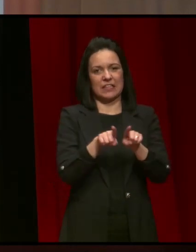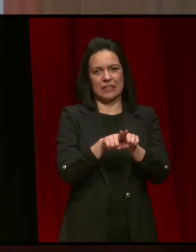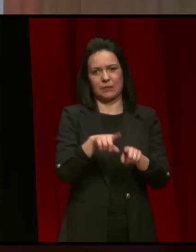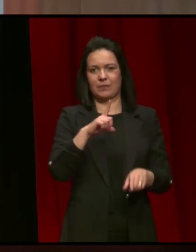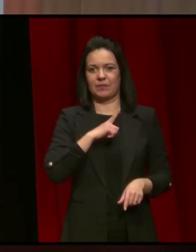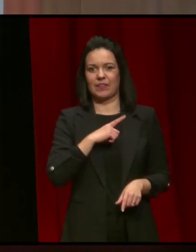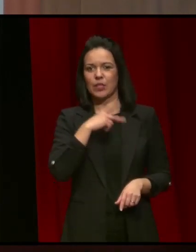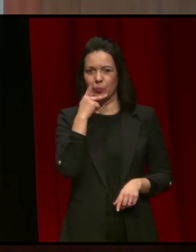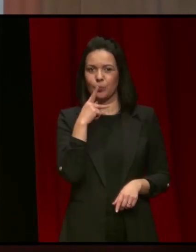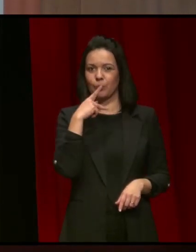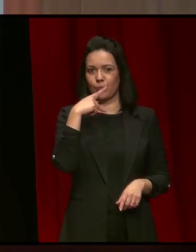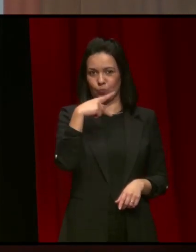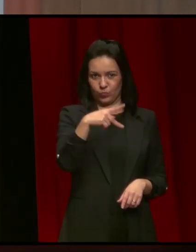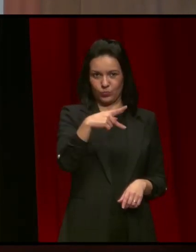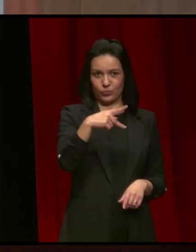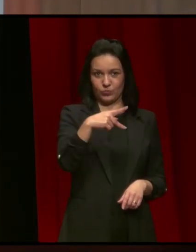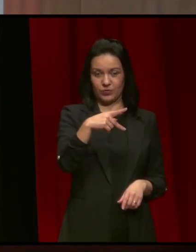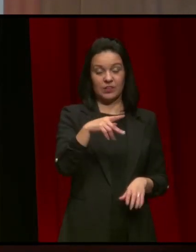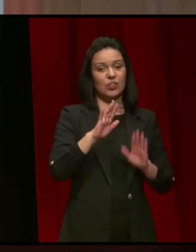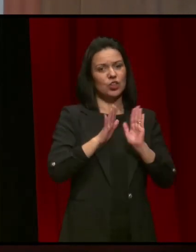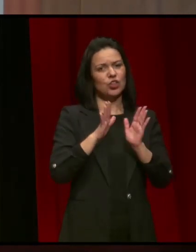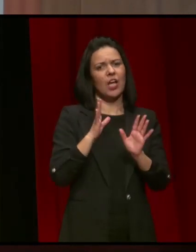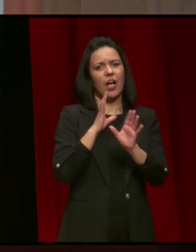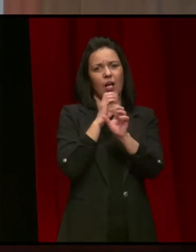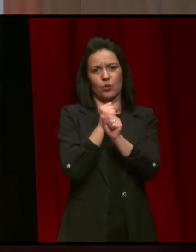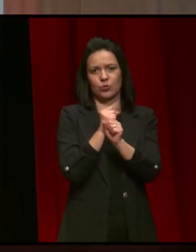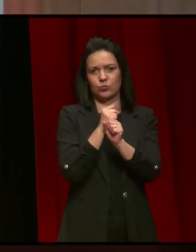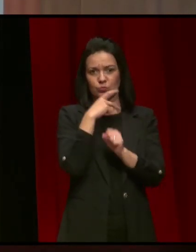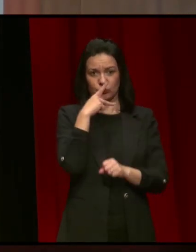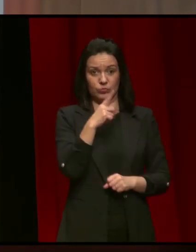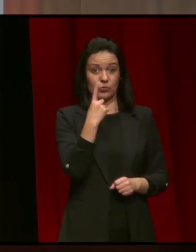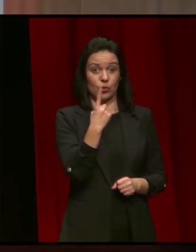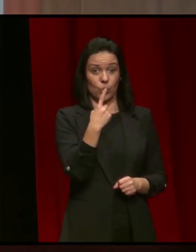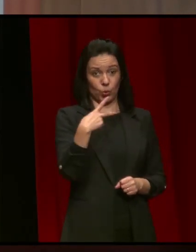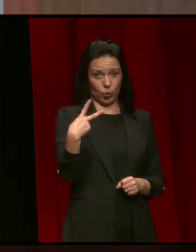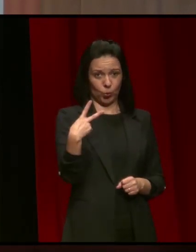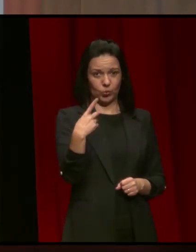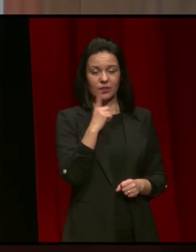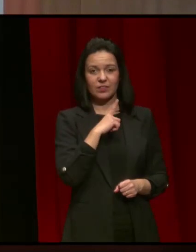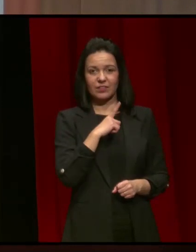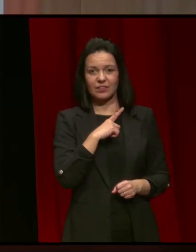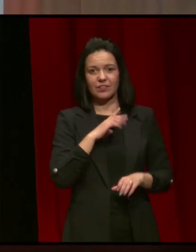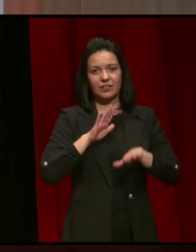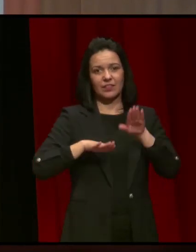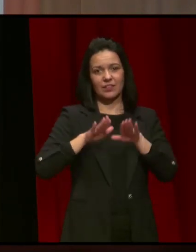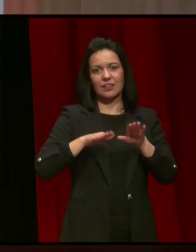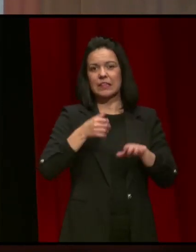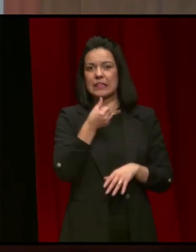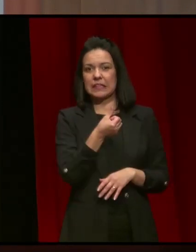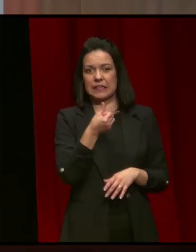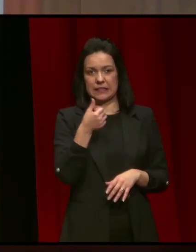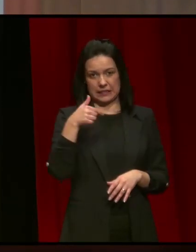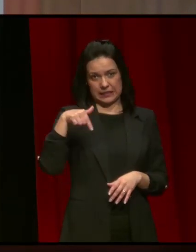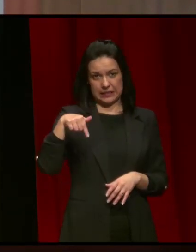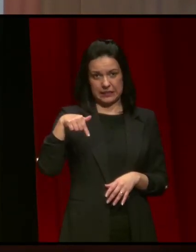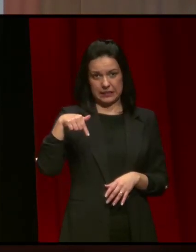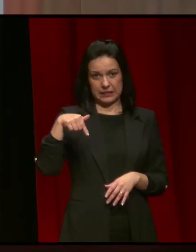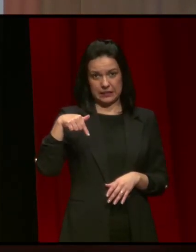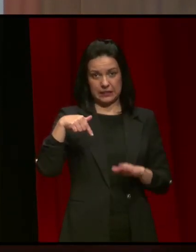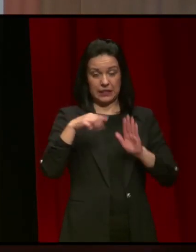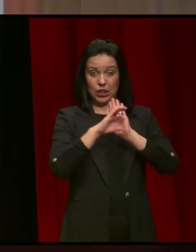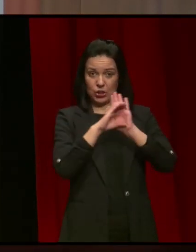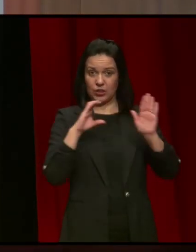menores. Você sabe que são 12 profetas, né? Profeta menor, são bem pequenininhos, eles só têm só 67 capítulos, se você